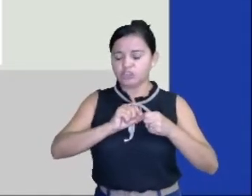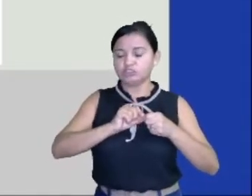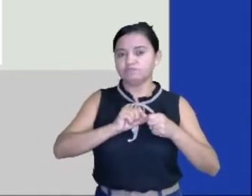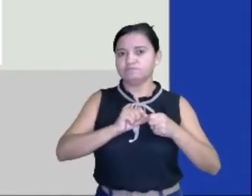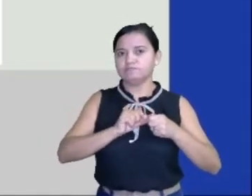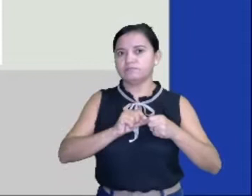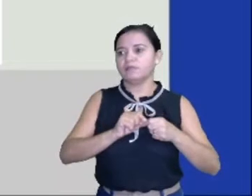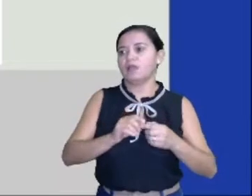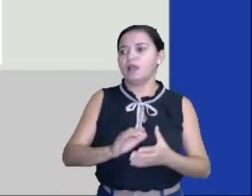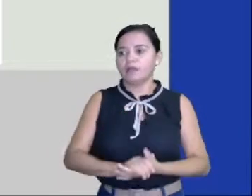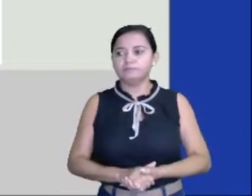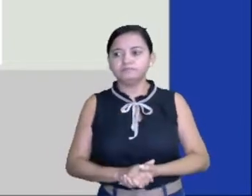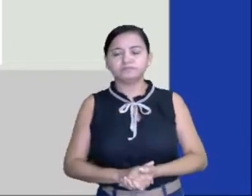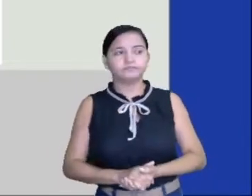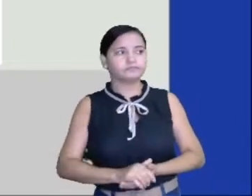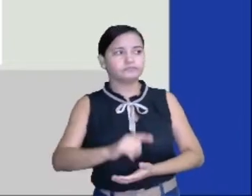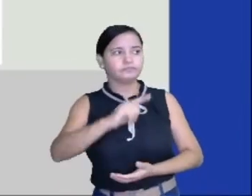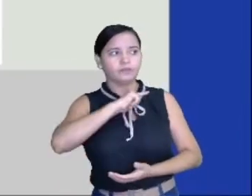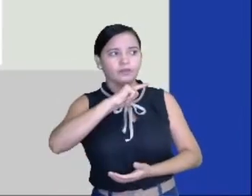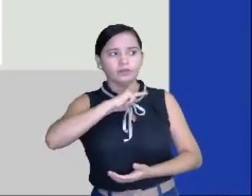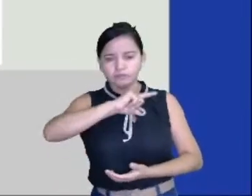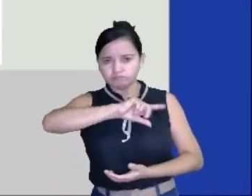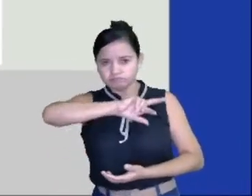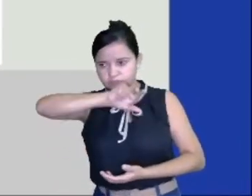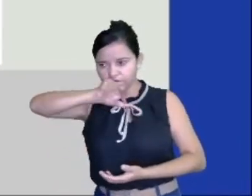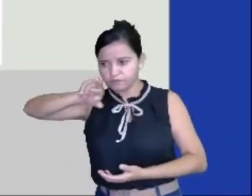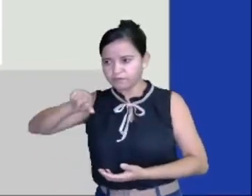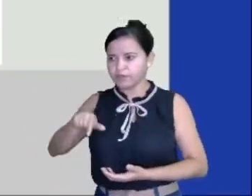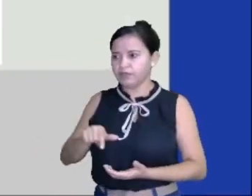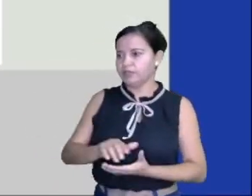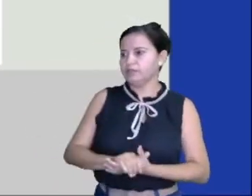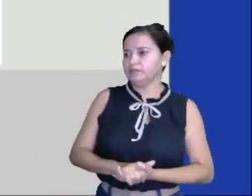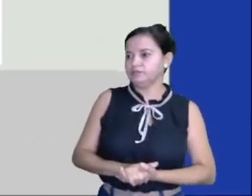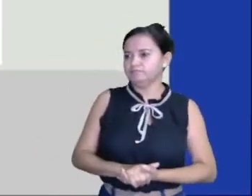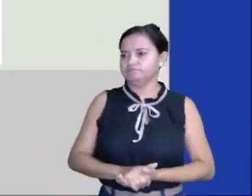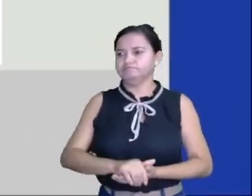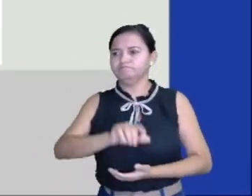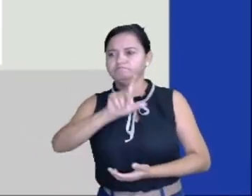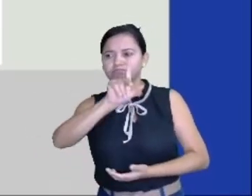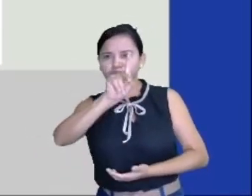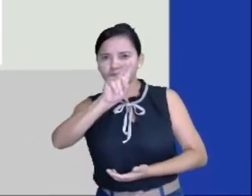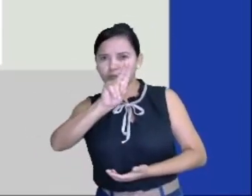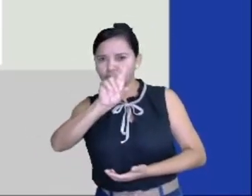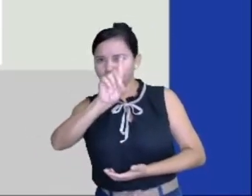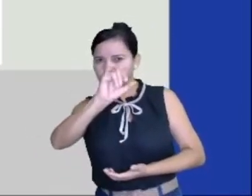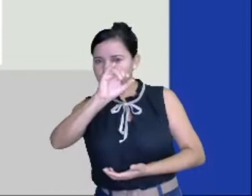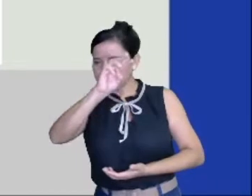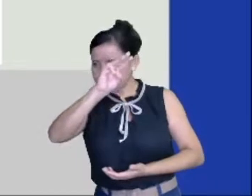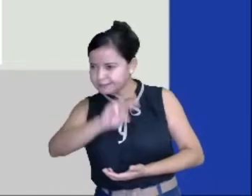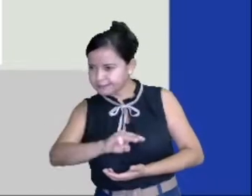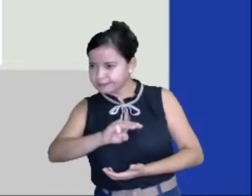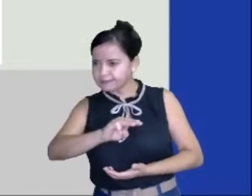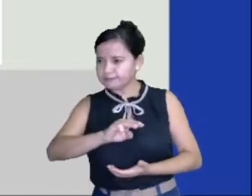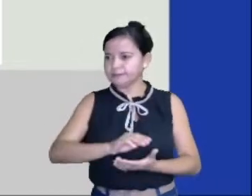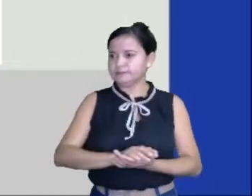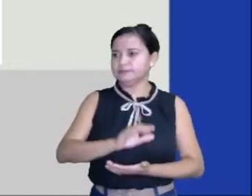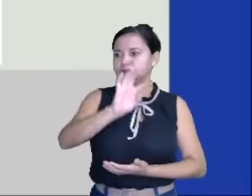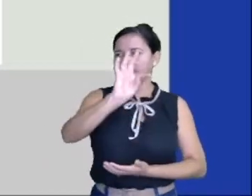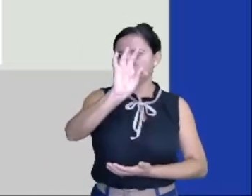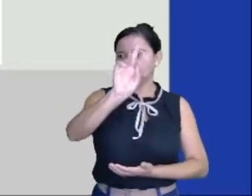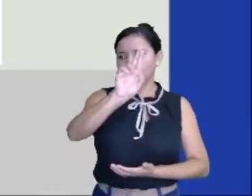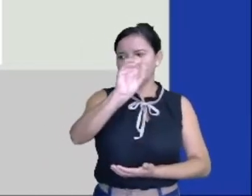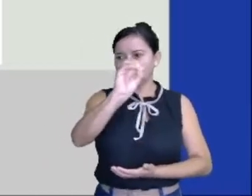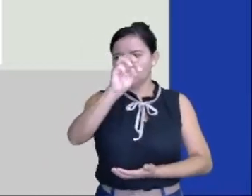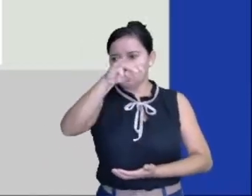Dalton. Depois veio um outro, que é o chamado modelo de Pundin de Thomson, tá? Que é o chamado Pundin de Passa de Thomson,